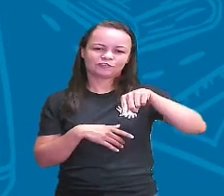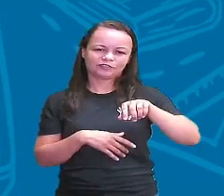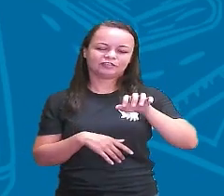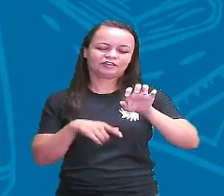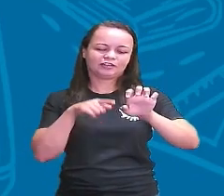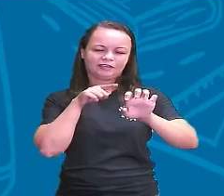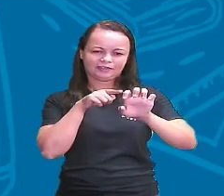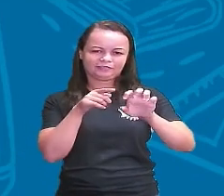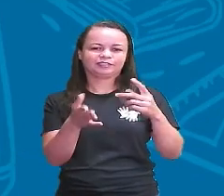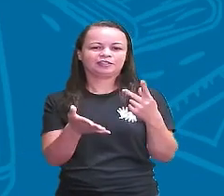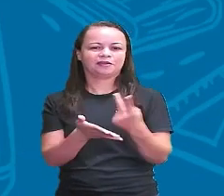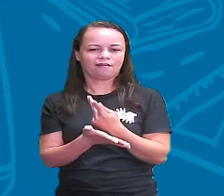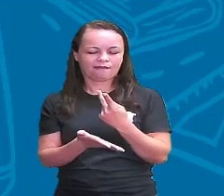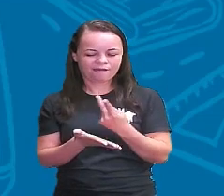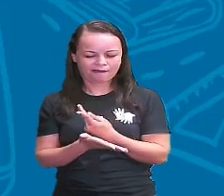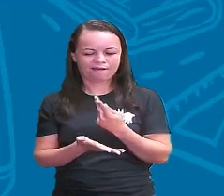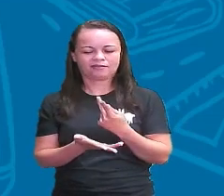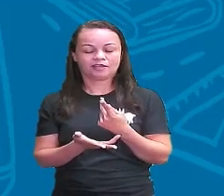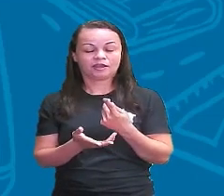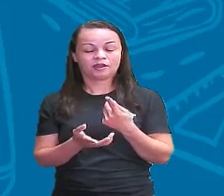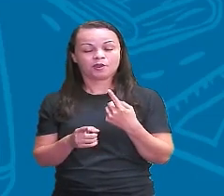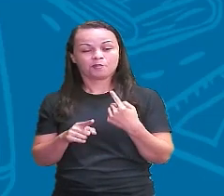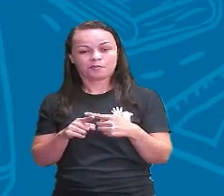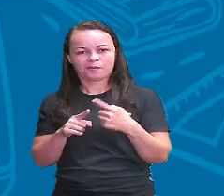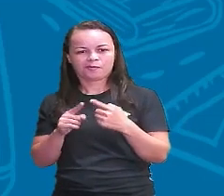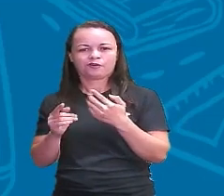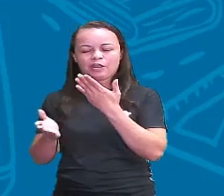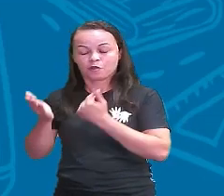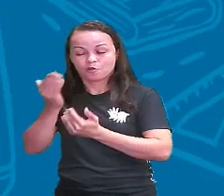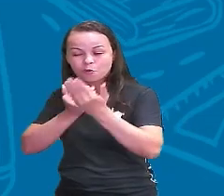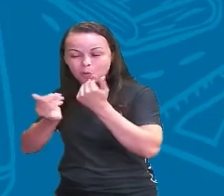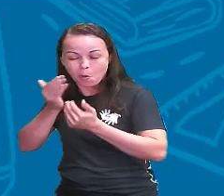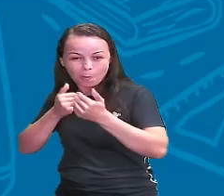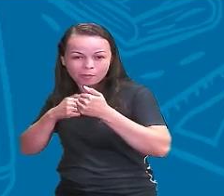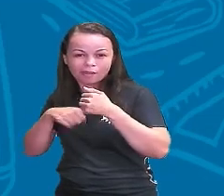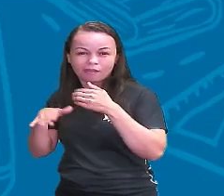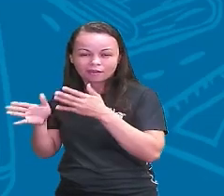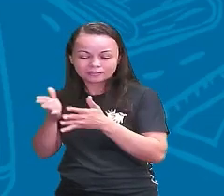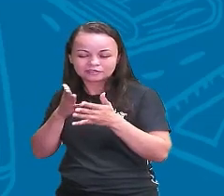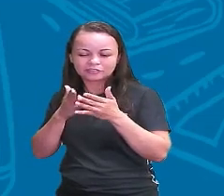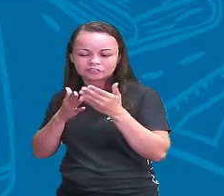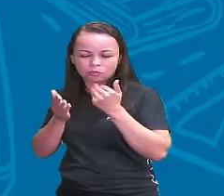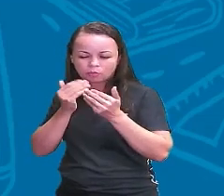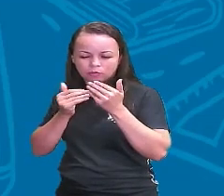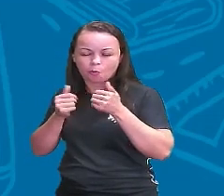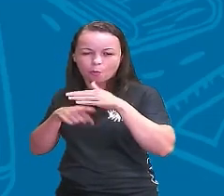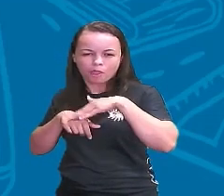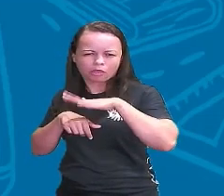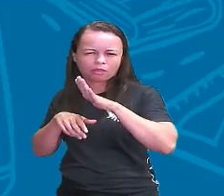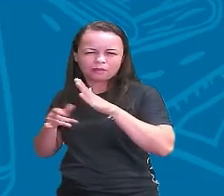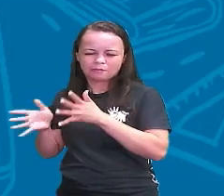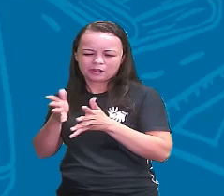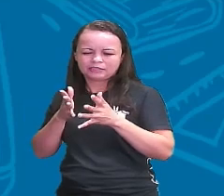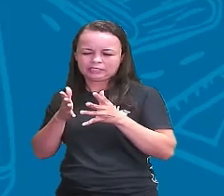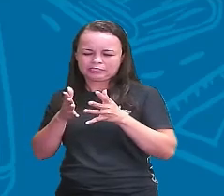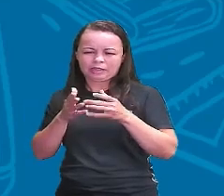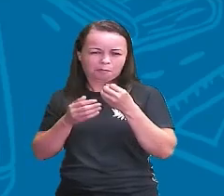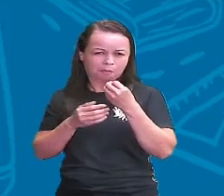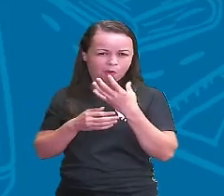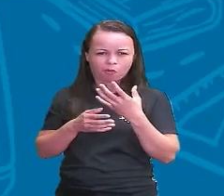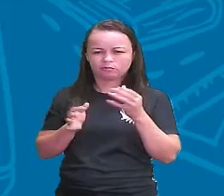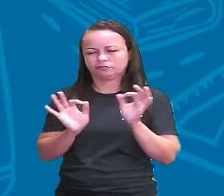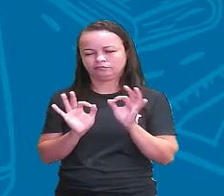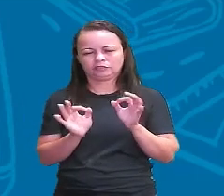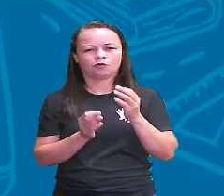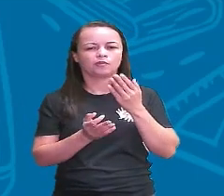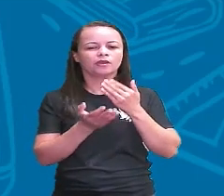como errada, não é isso? Porque comer exageradamente não significa comer bem. Comer bem significa comer de